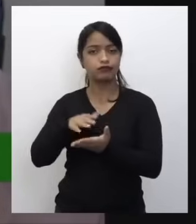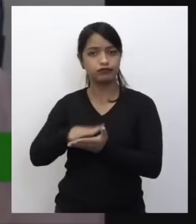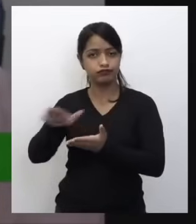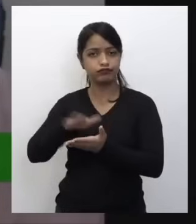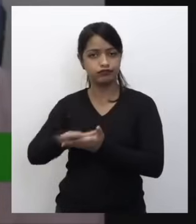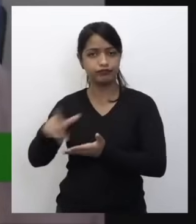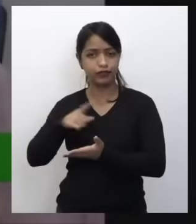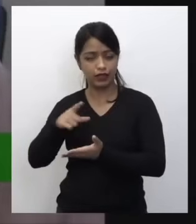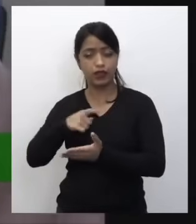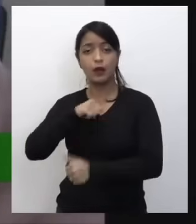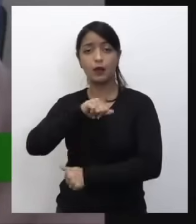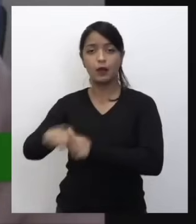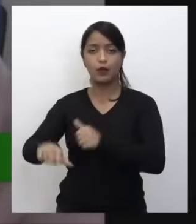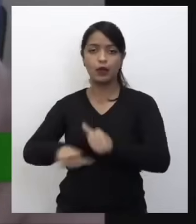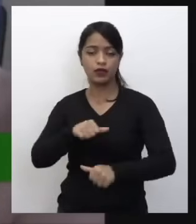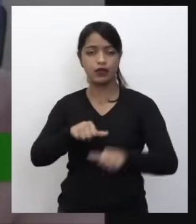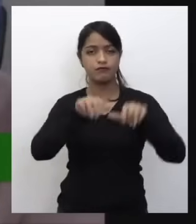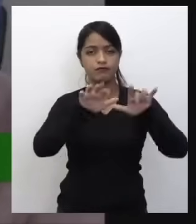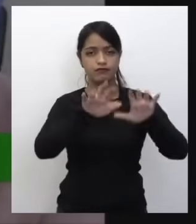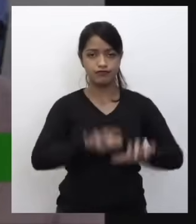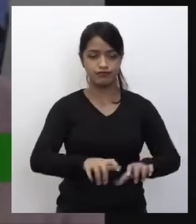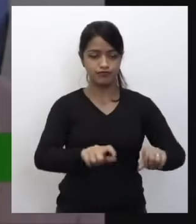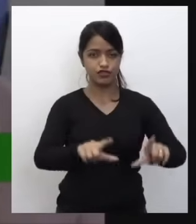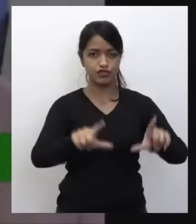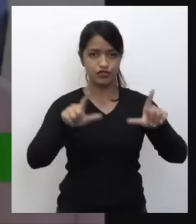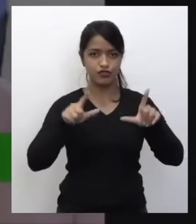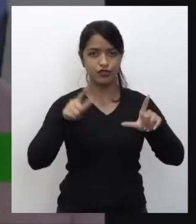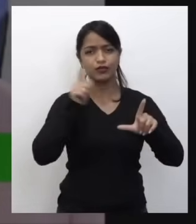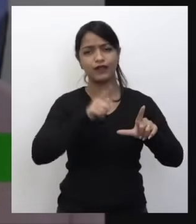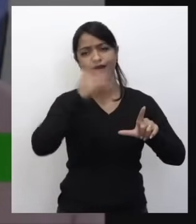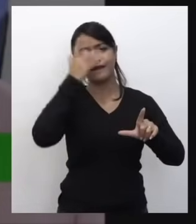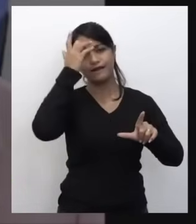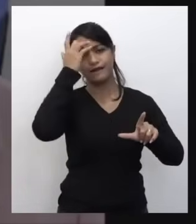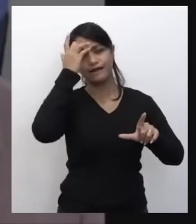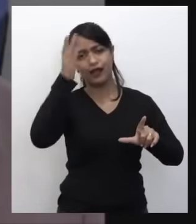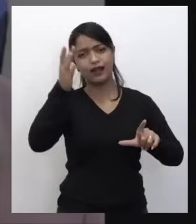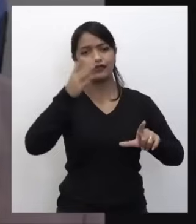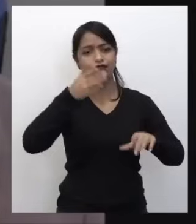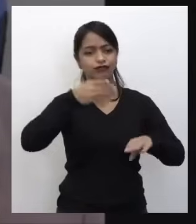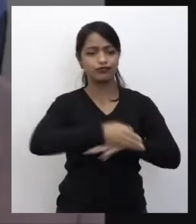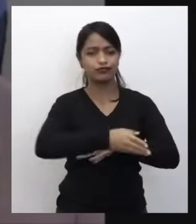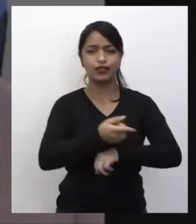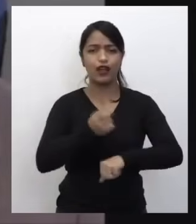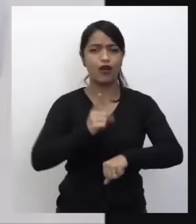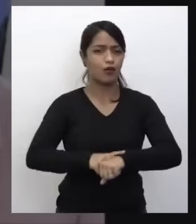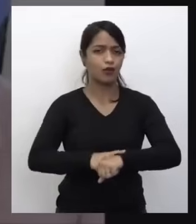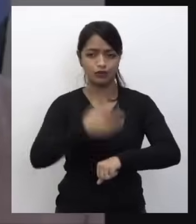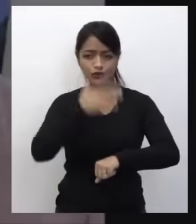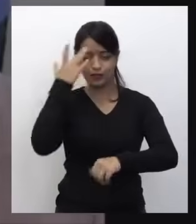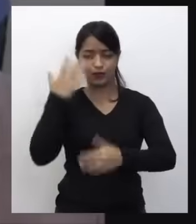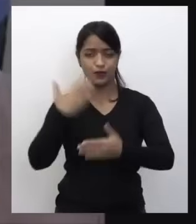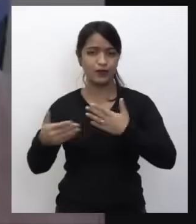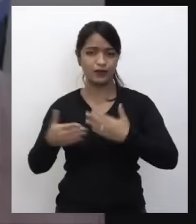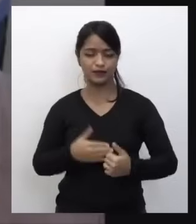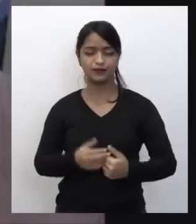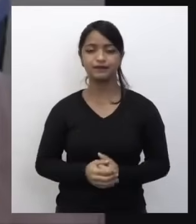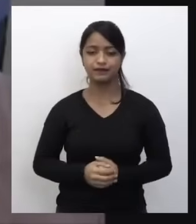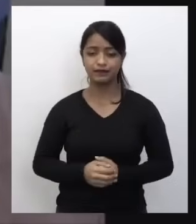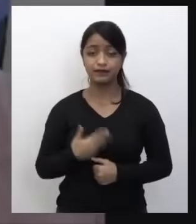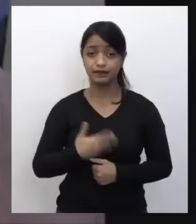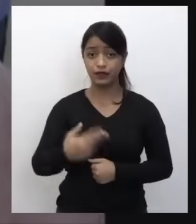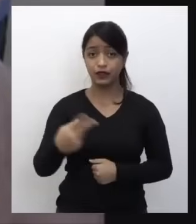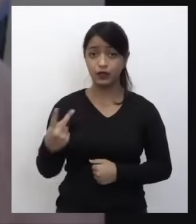e transformá-los para um formato digital que é facilmente acessível por qualquer cidadão. A segunda fase desse